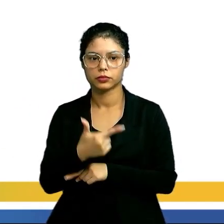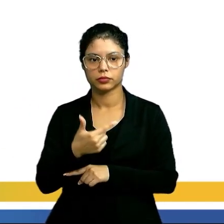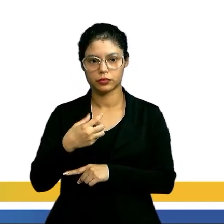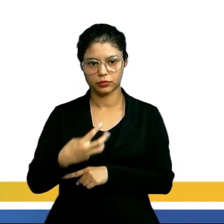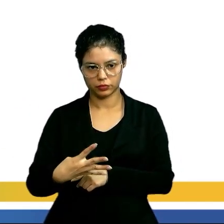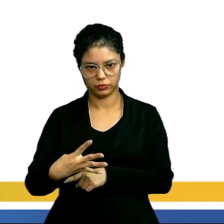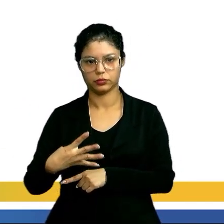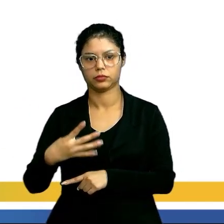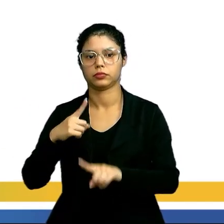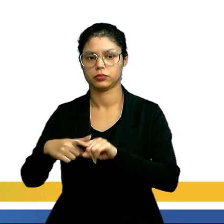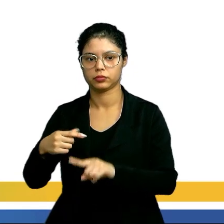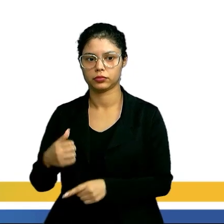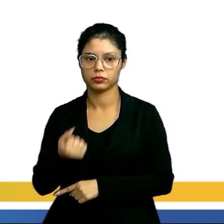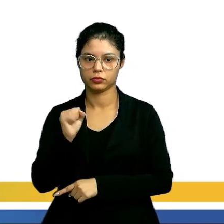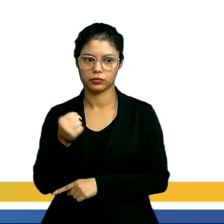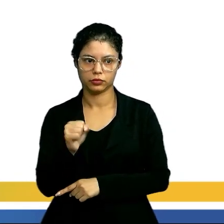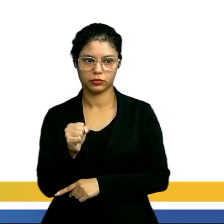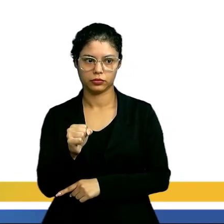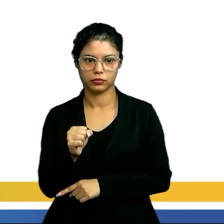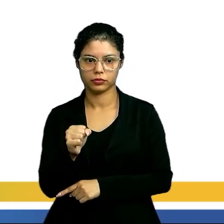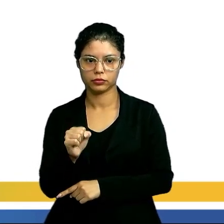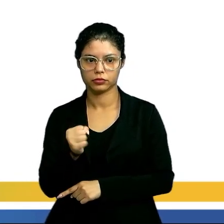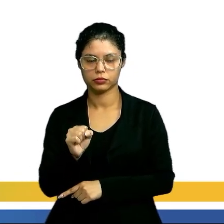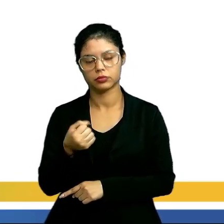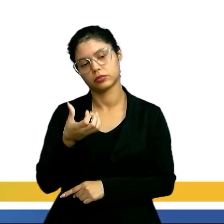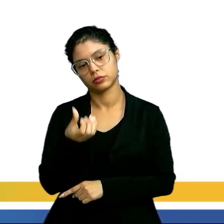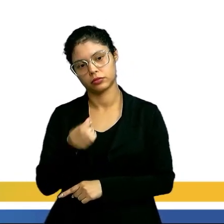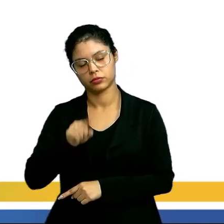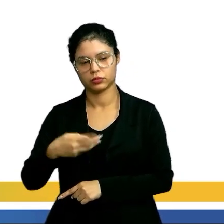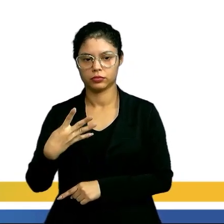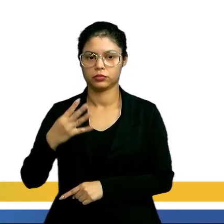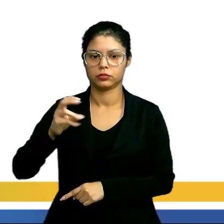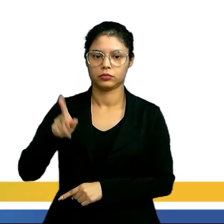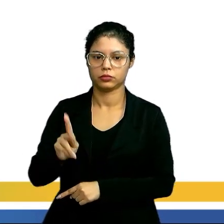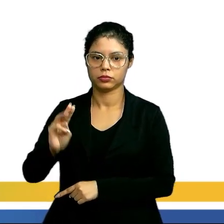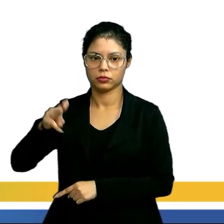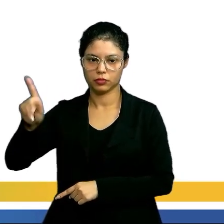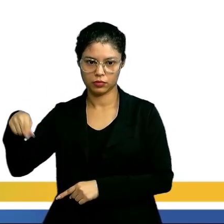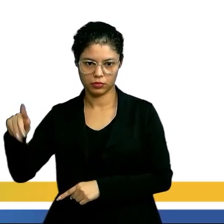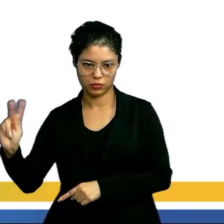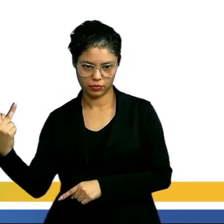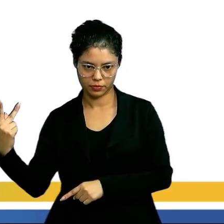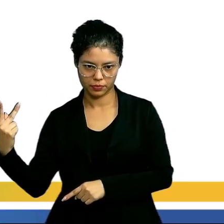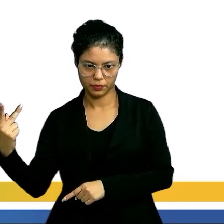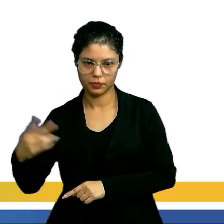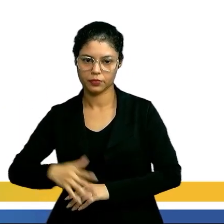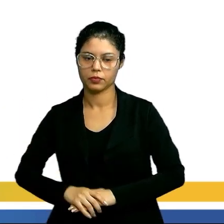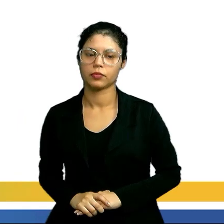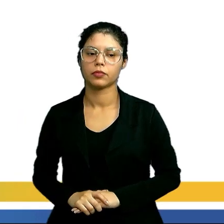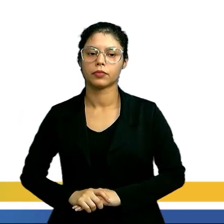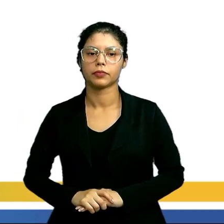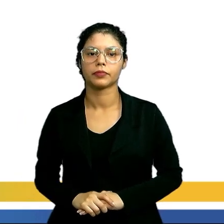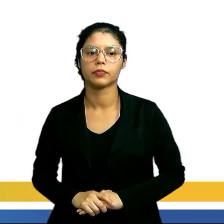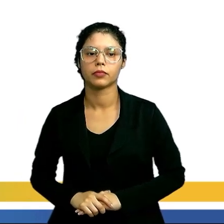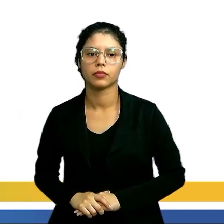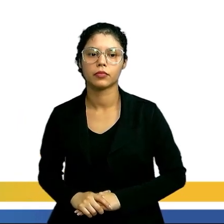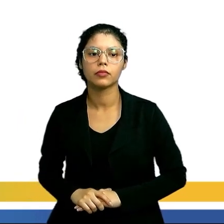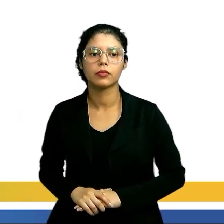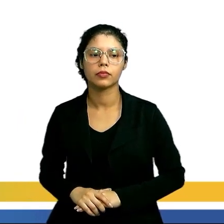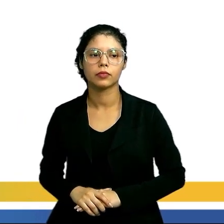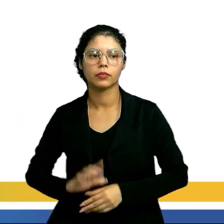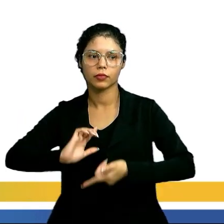produzir velocidades ainda mais altas para a colisão desses prótons. Então, temos aqui como resultado nosso gabarito